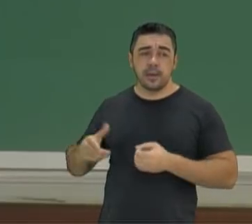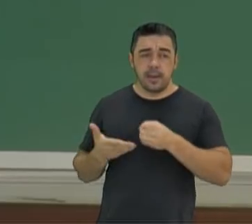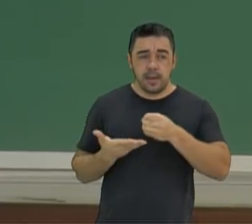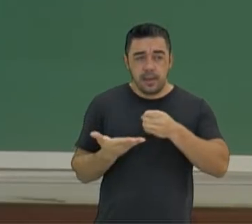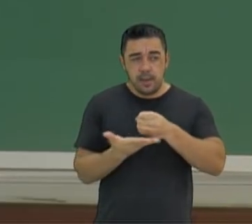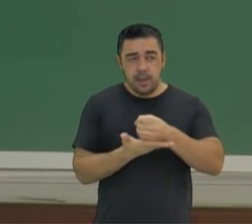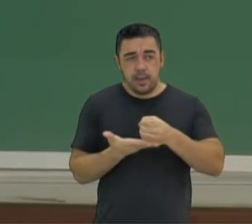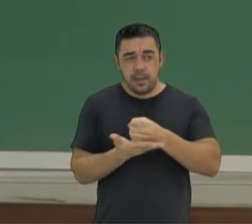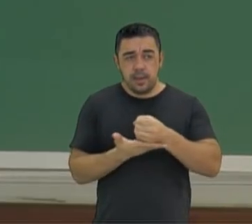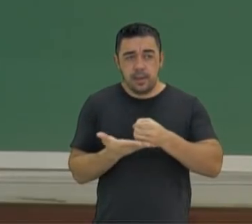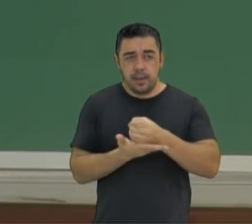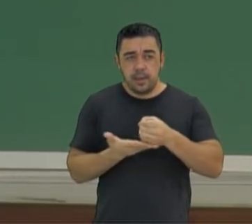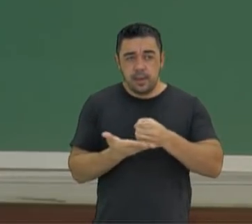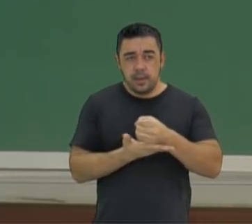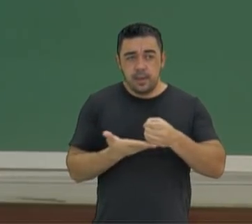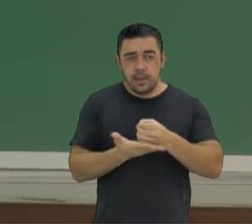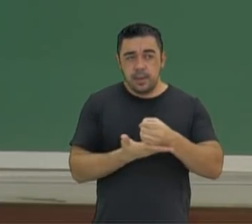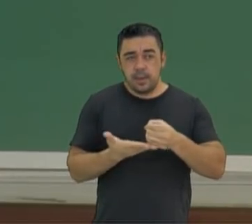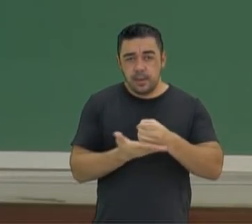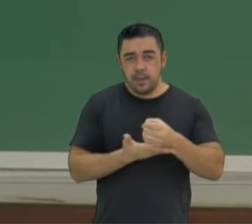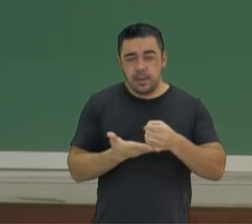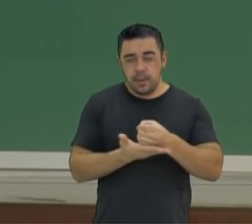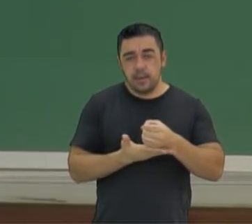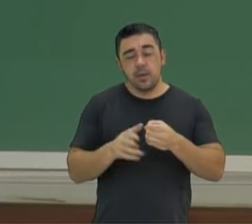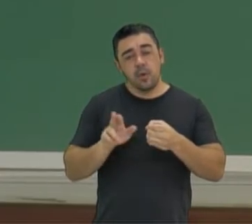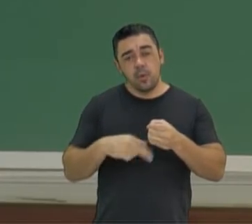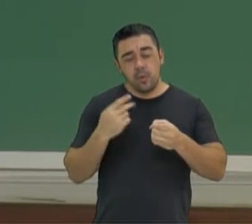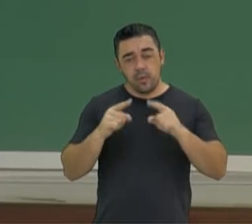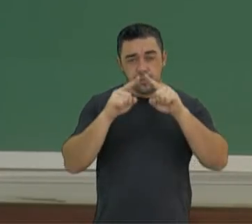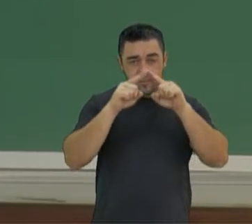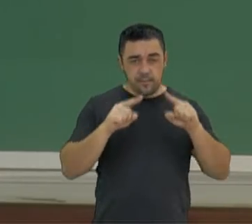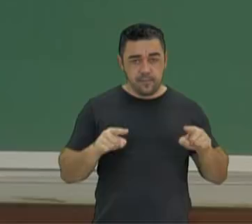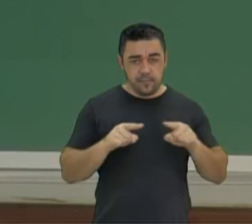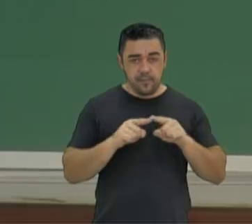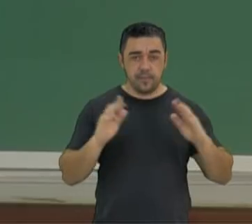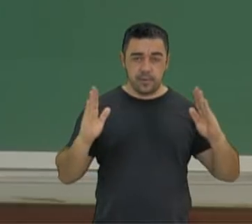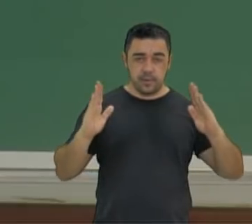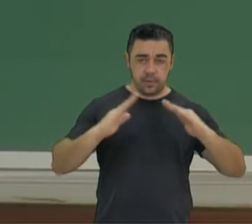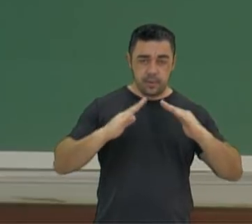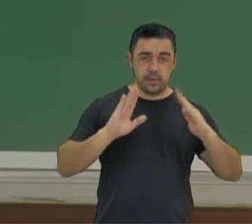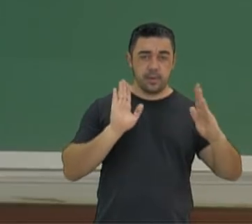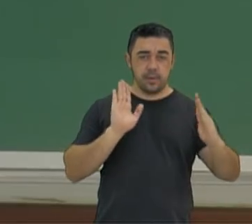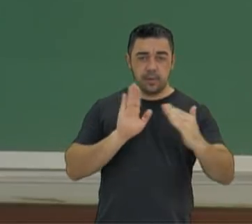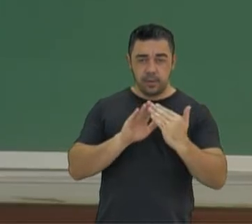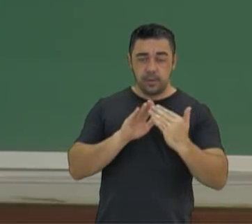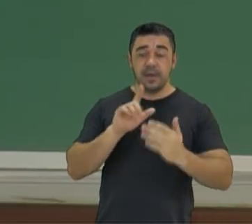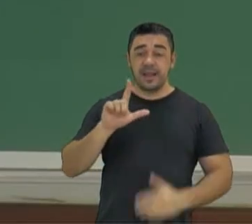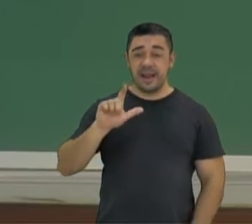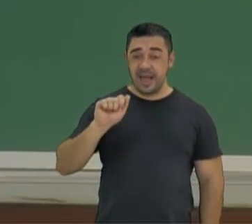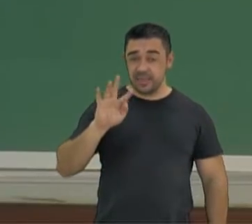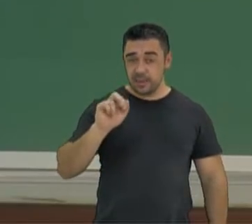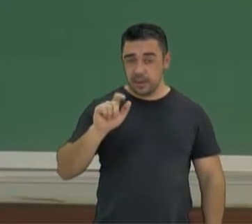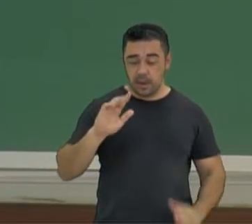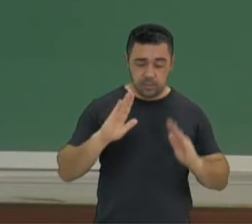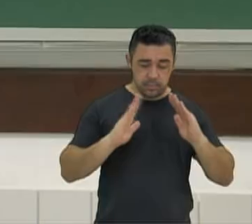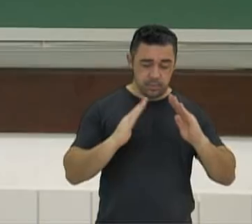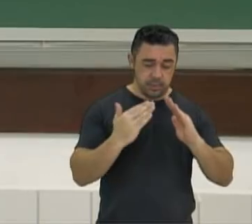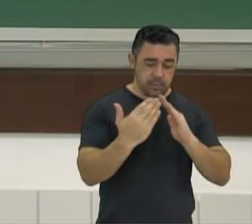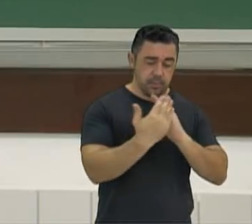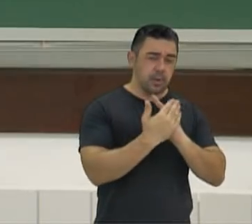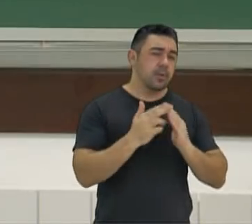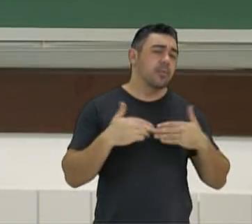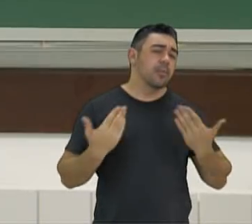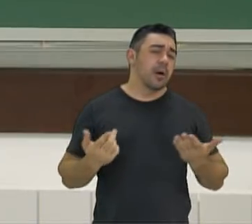forma, qual polígono forma as suas faces laterais? Então, olha lá, as faces laterais é o que está em volta. Qual